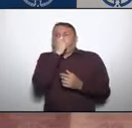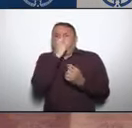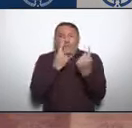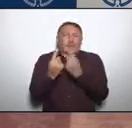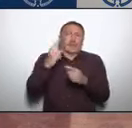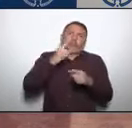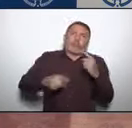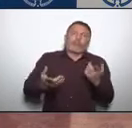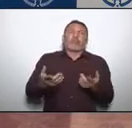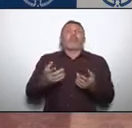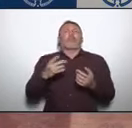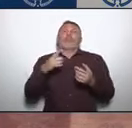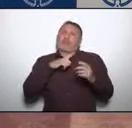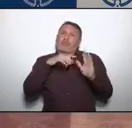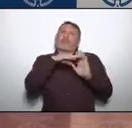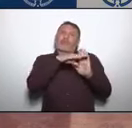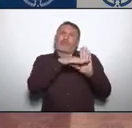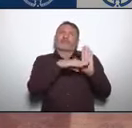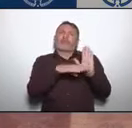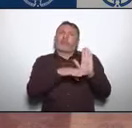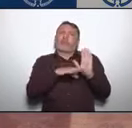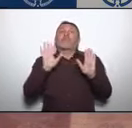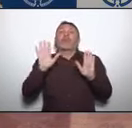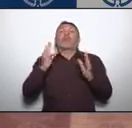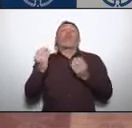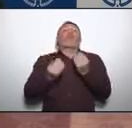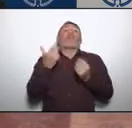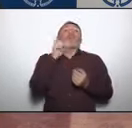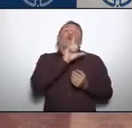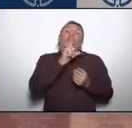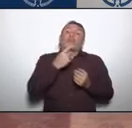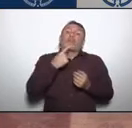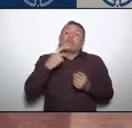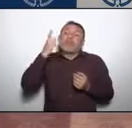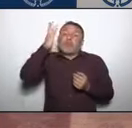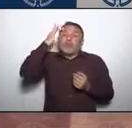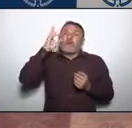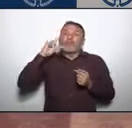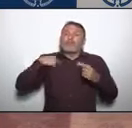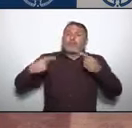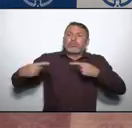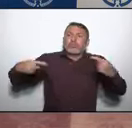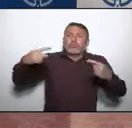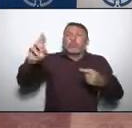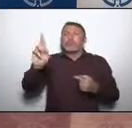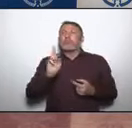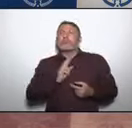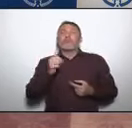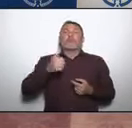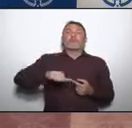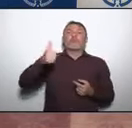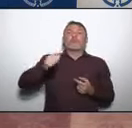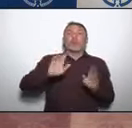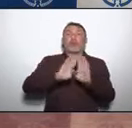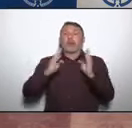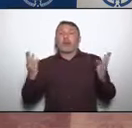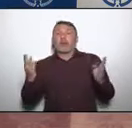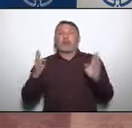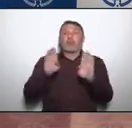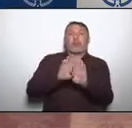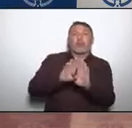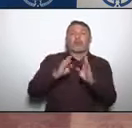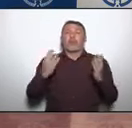sejam utilizados. Mas isso, só o debate durante a semana é que vai nos dizer alguma coisa. Por enquanto, e mais do que nunca, mesmo que a gente